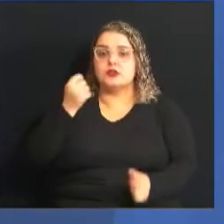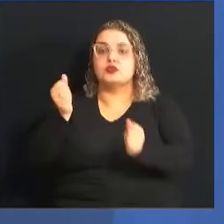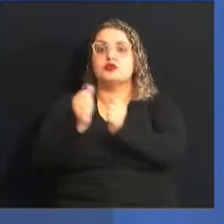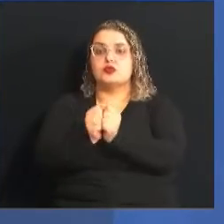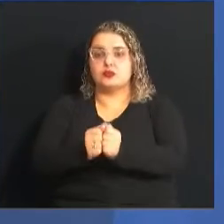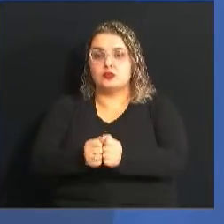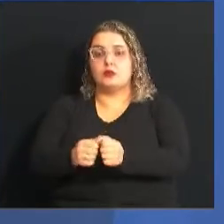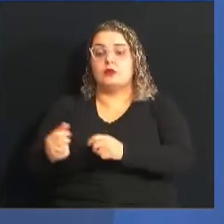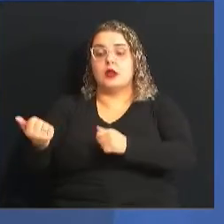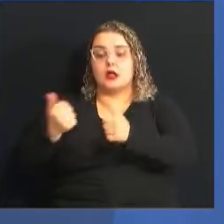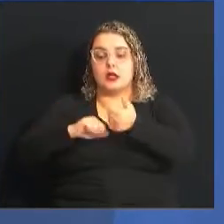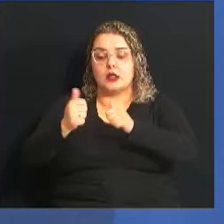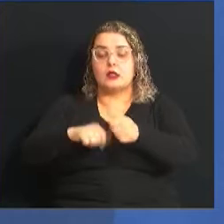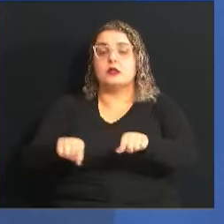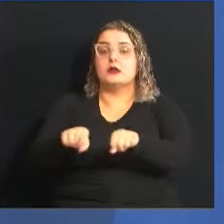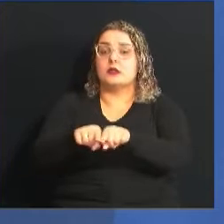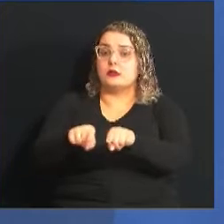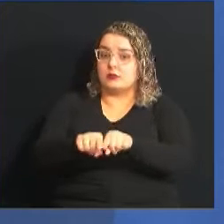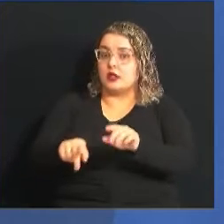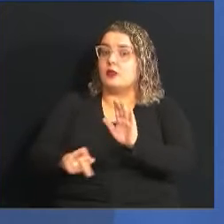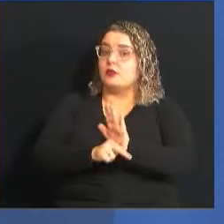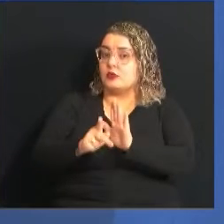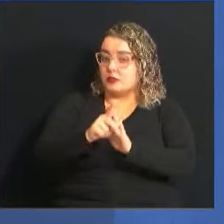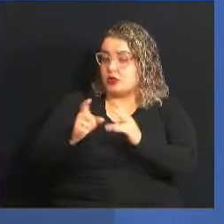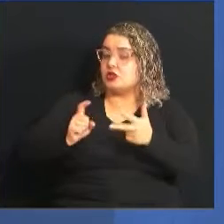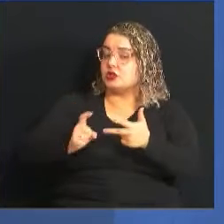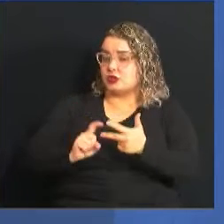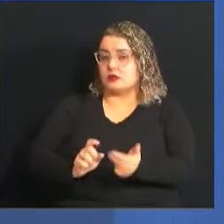para analisar também projetos do Executivo.